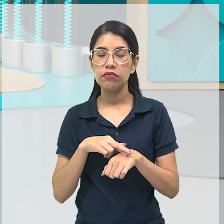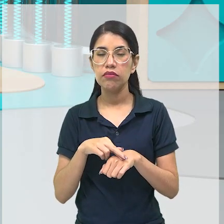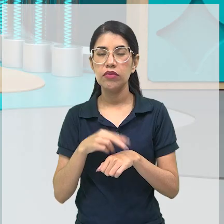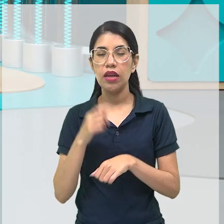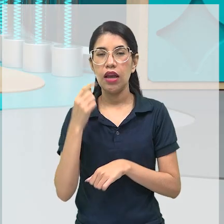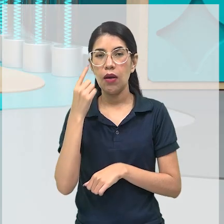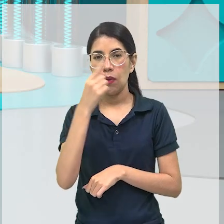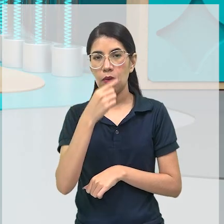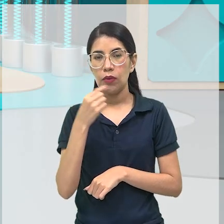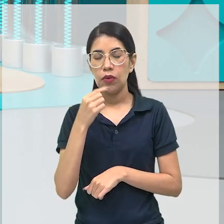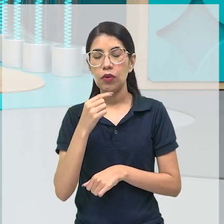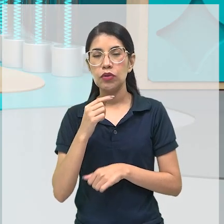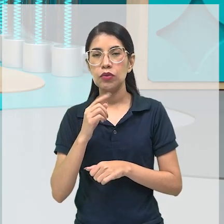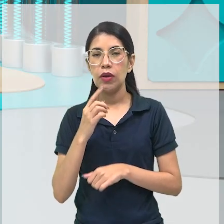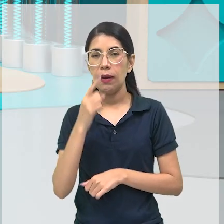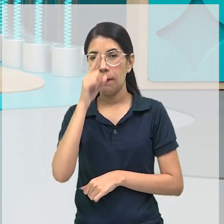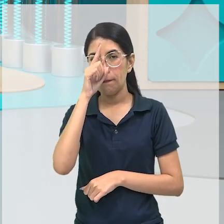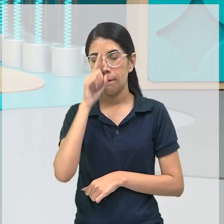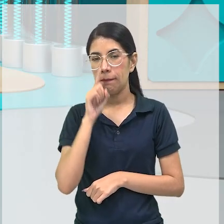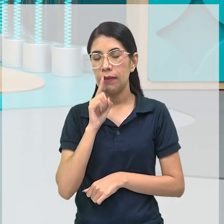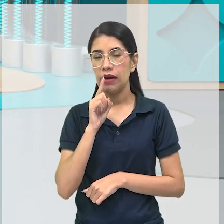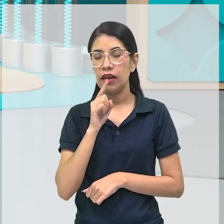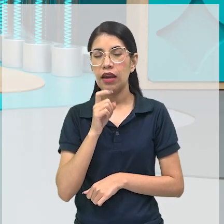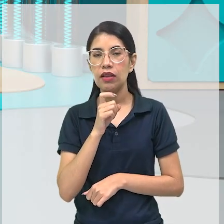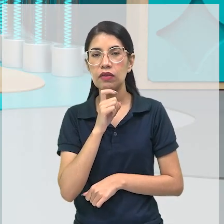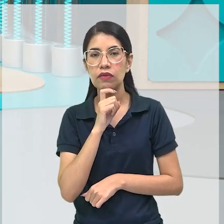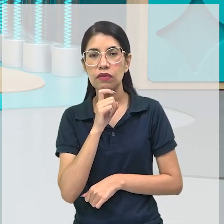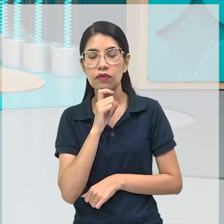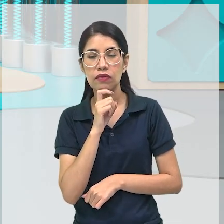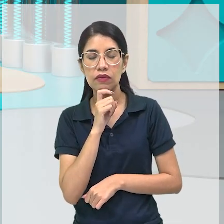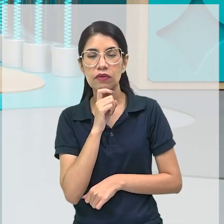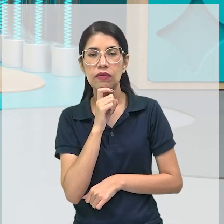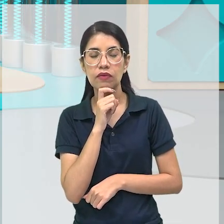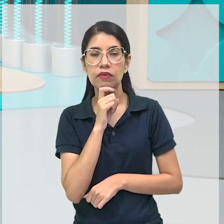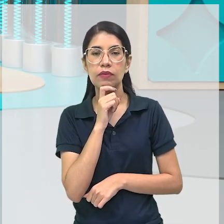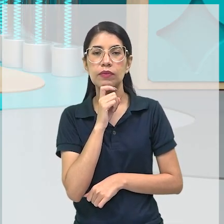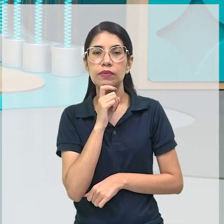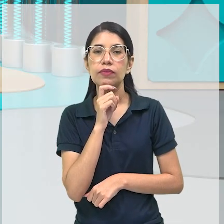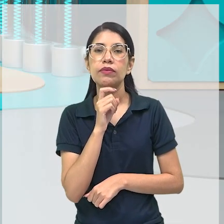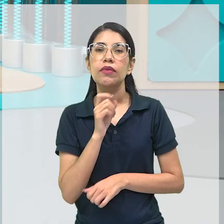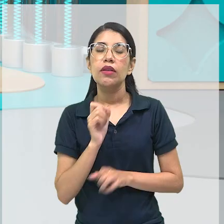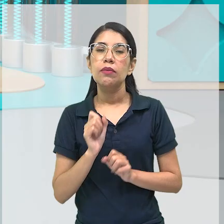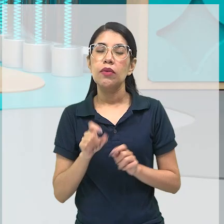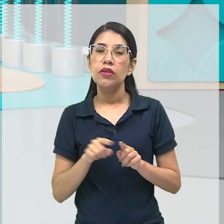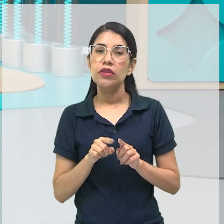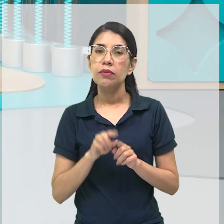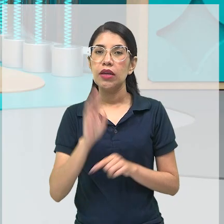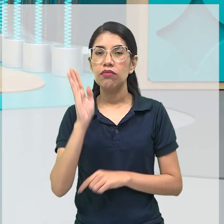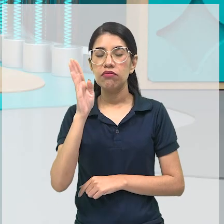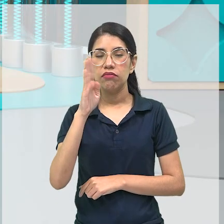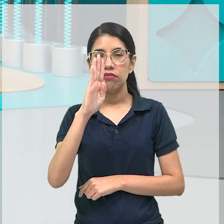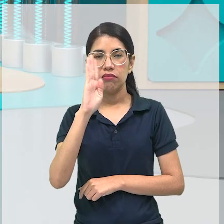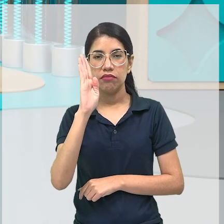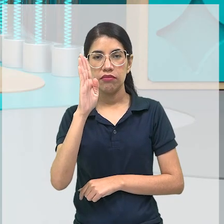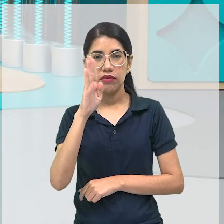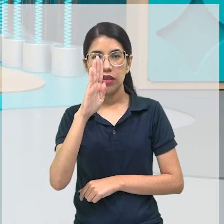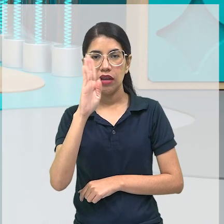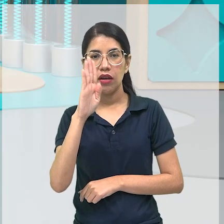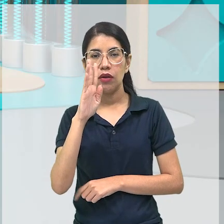pálida, fria, parece que tá ficando anêmico, pode sentir tontura ou então